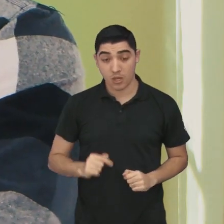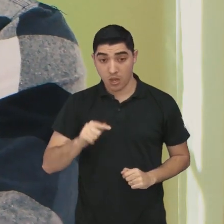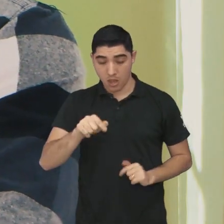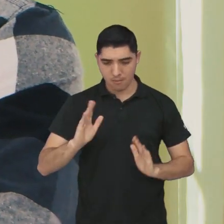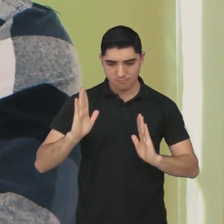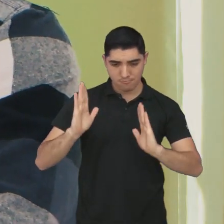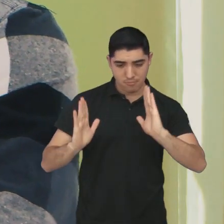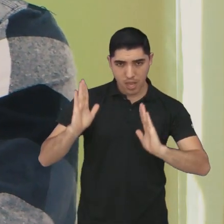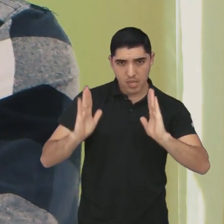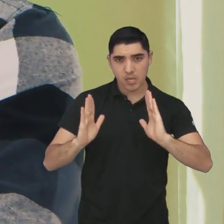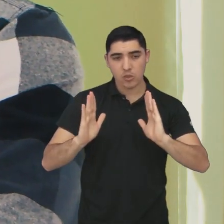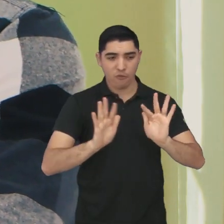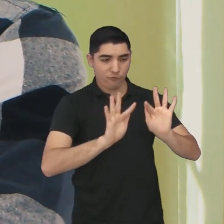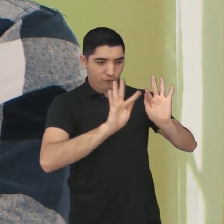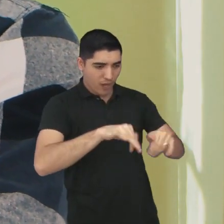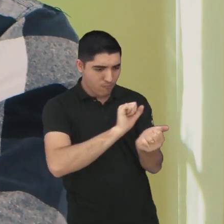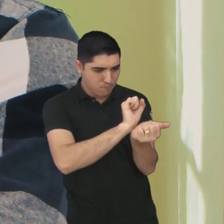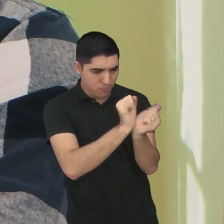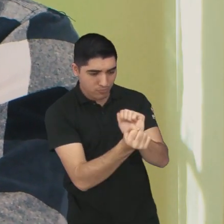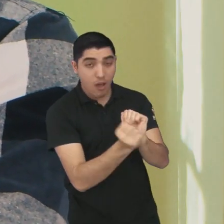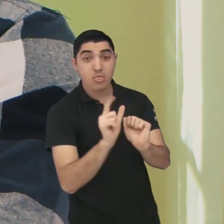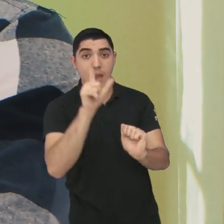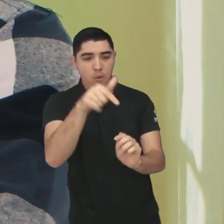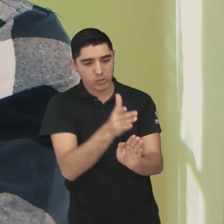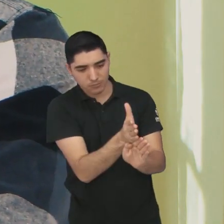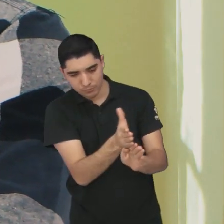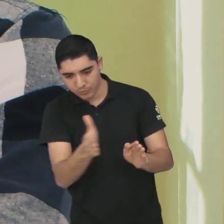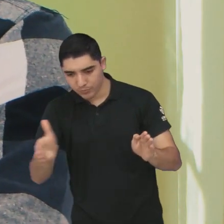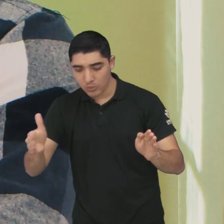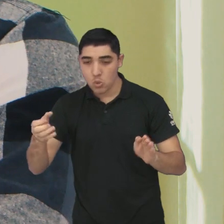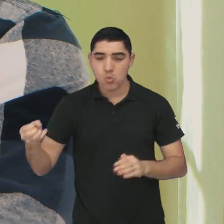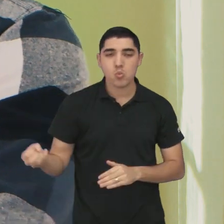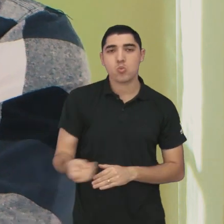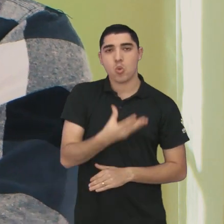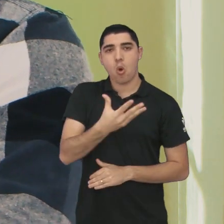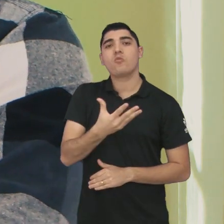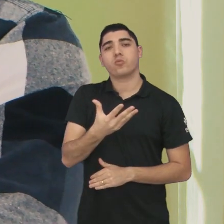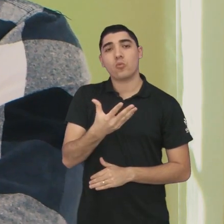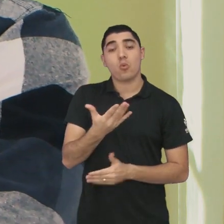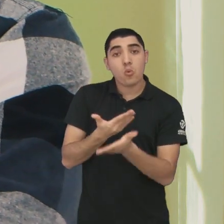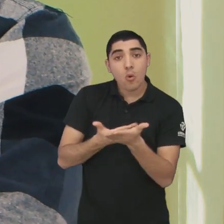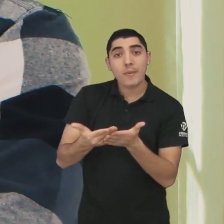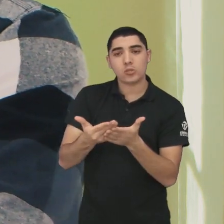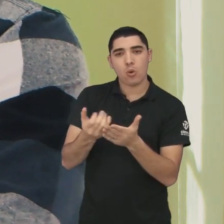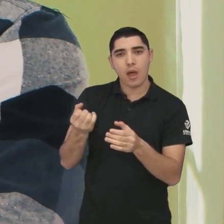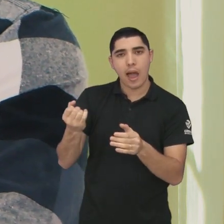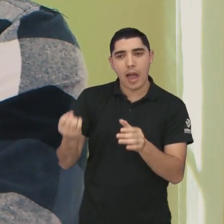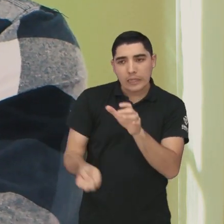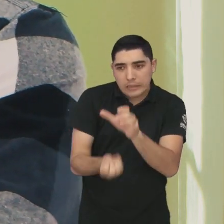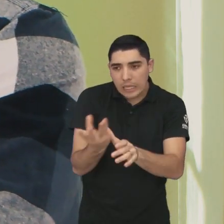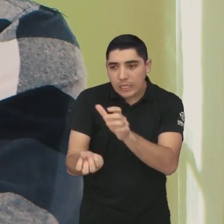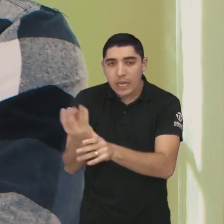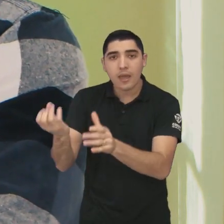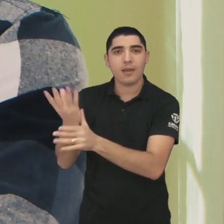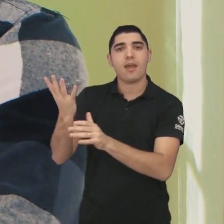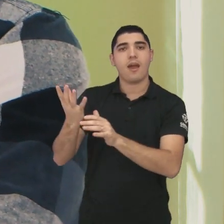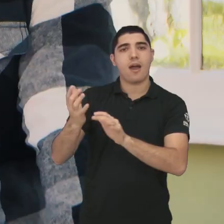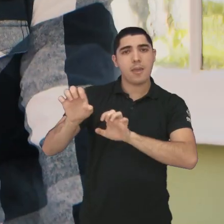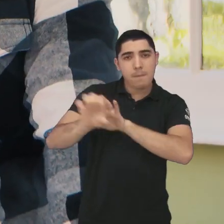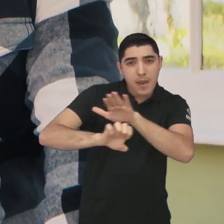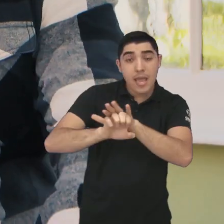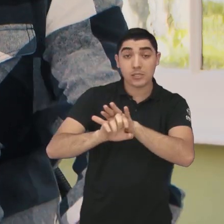exemplo, o fim da escravidão, e que a gente vai começar a ver uma industrialização começando na capital, no caso em São